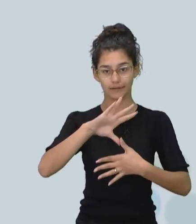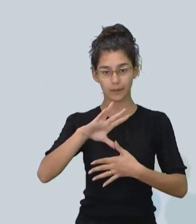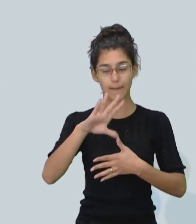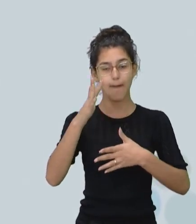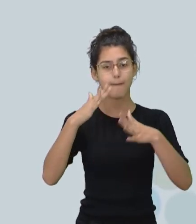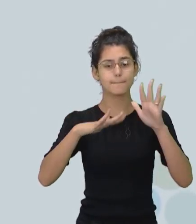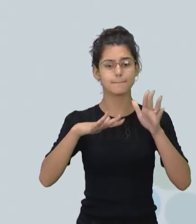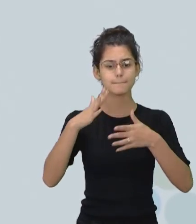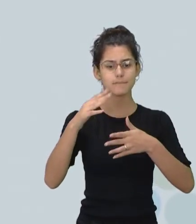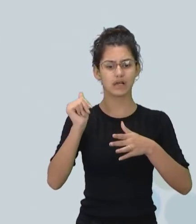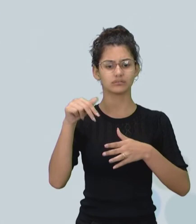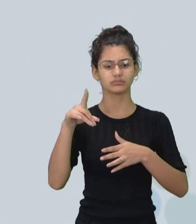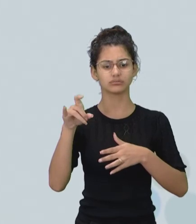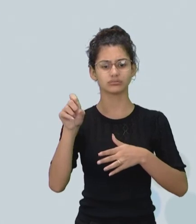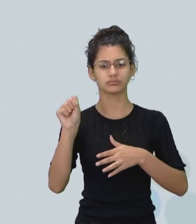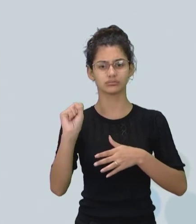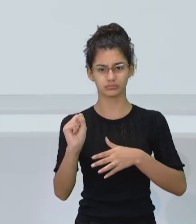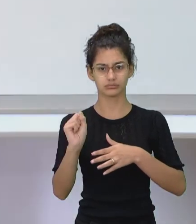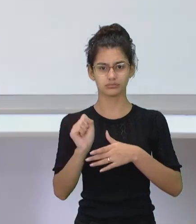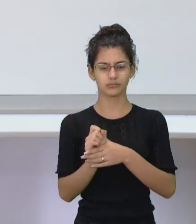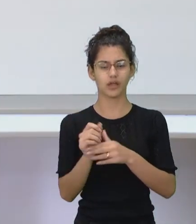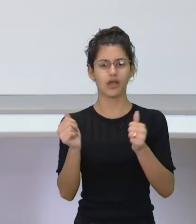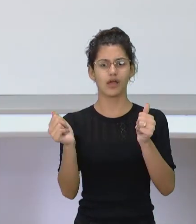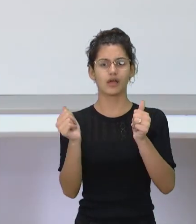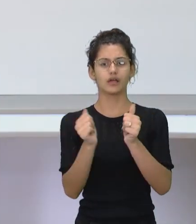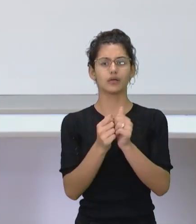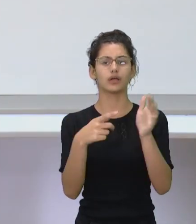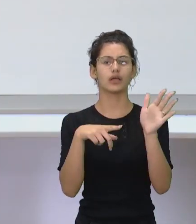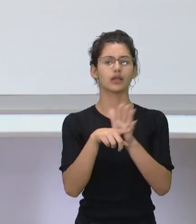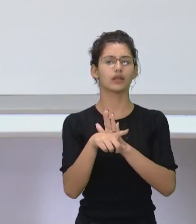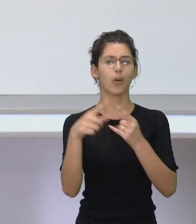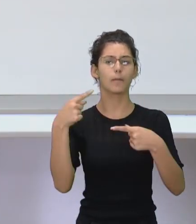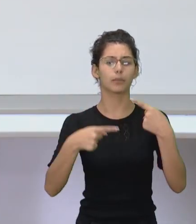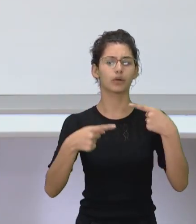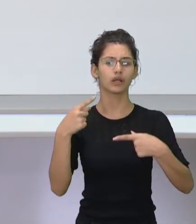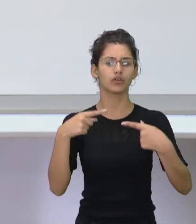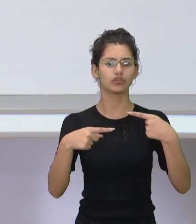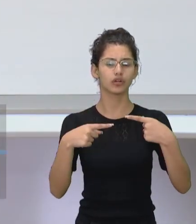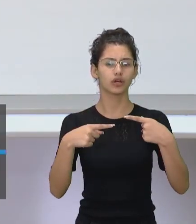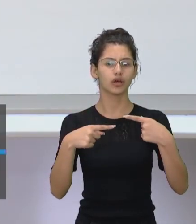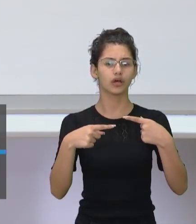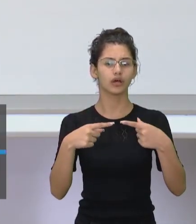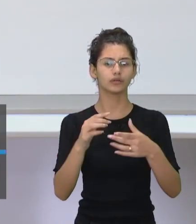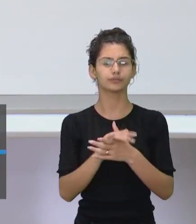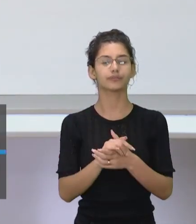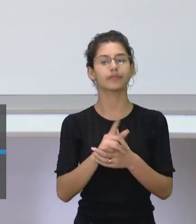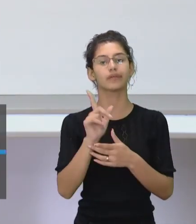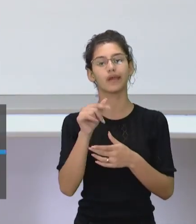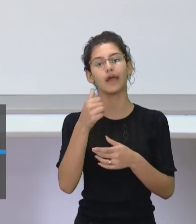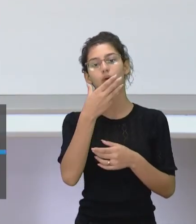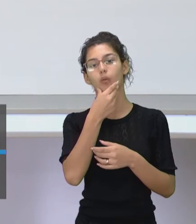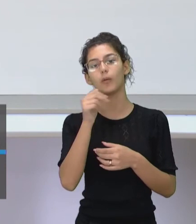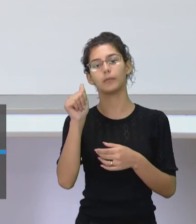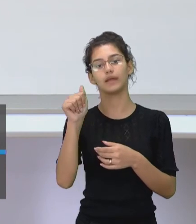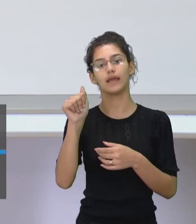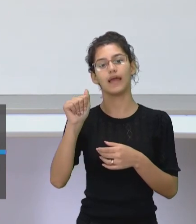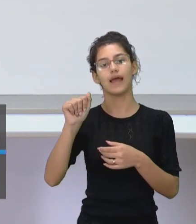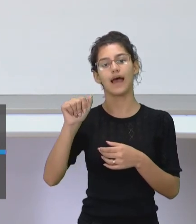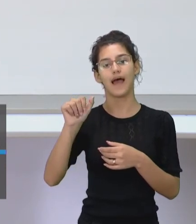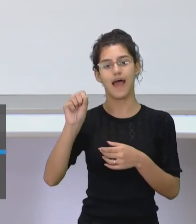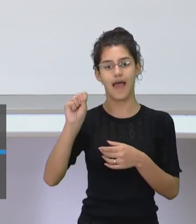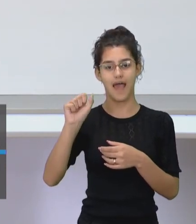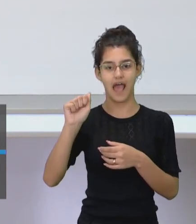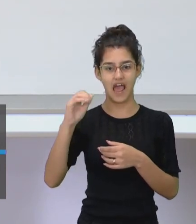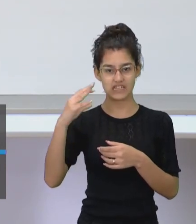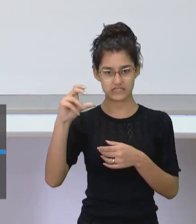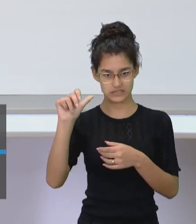dos Andes, ele estava com uma questão política com o seu irmão, que era o Huáscar. Então, ele estava